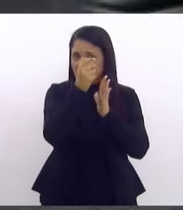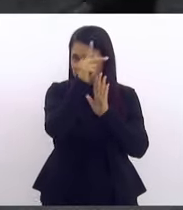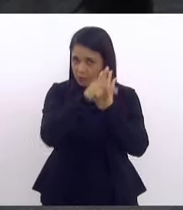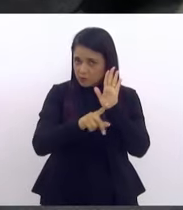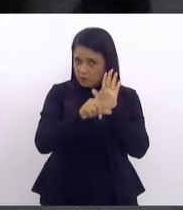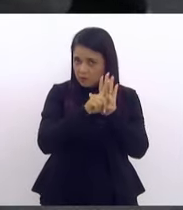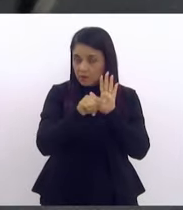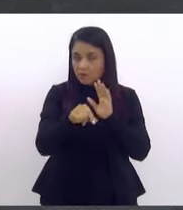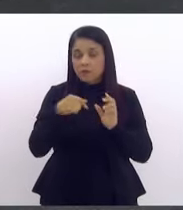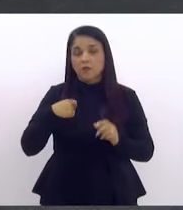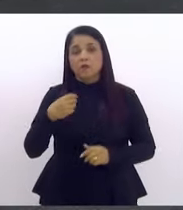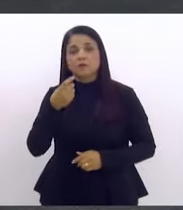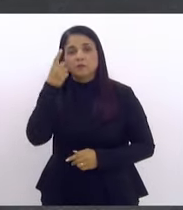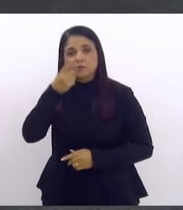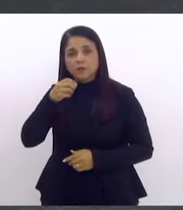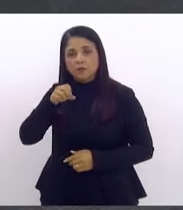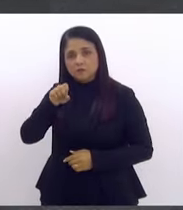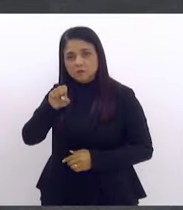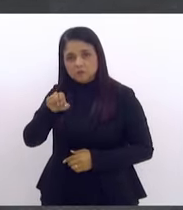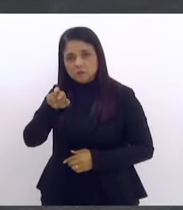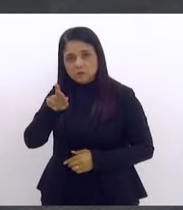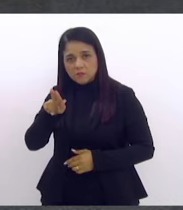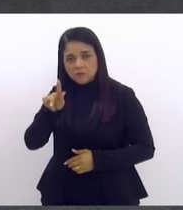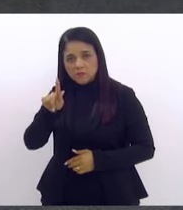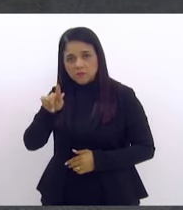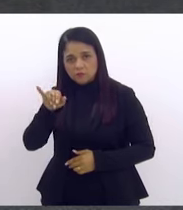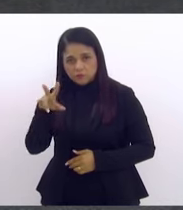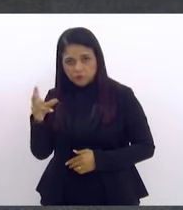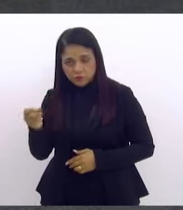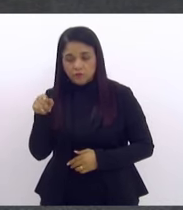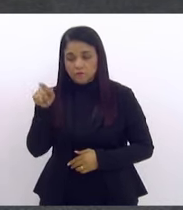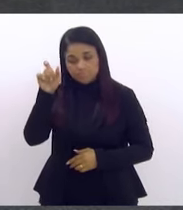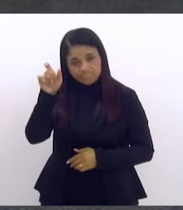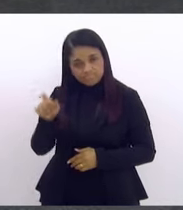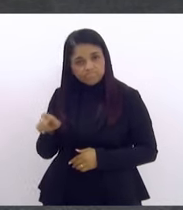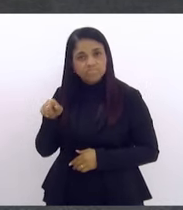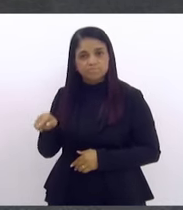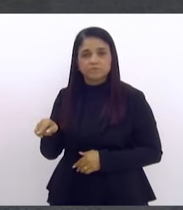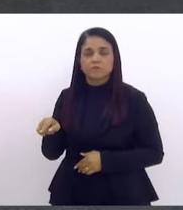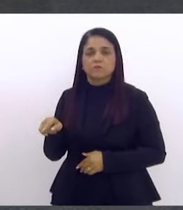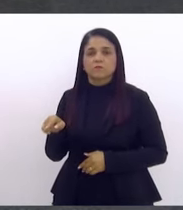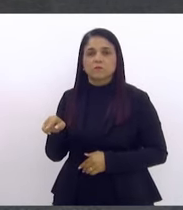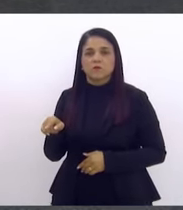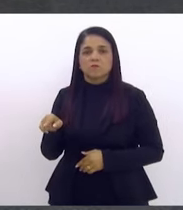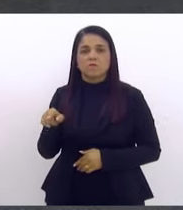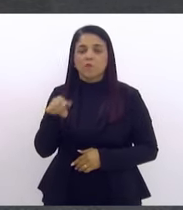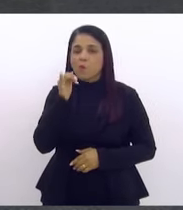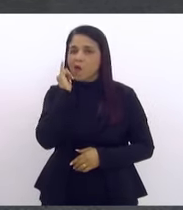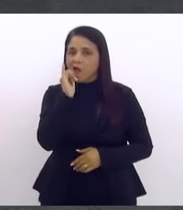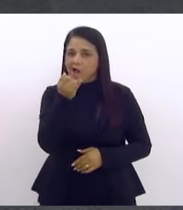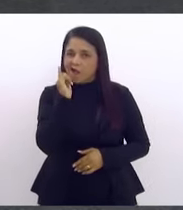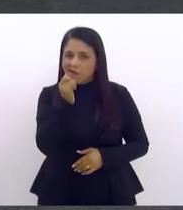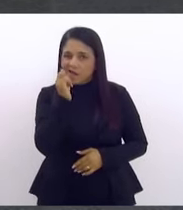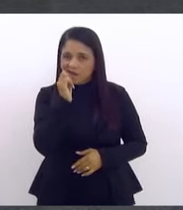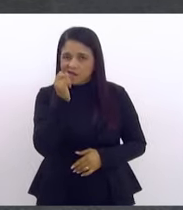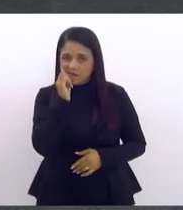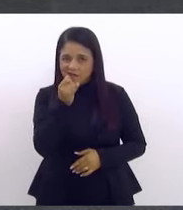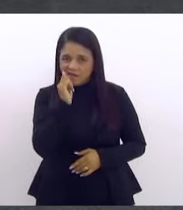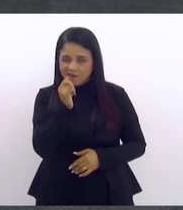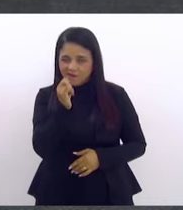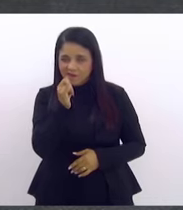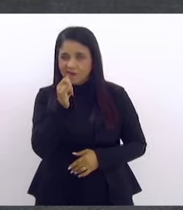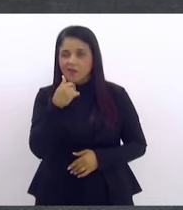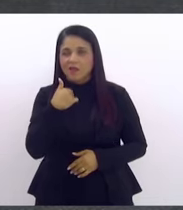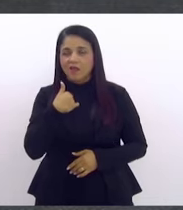deputado doutor Serginho, já que Vossa Excelência foi o relator, eu